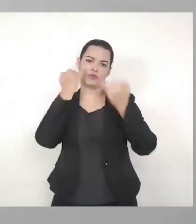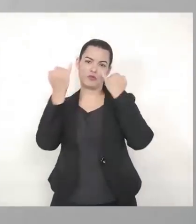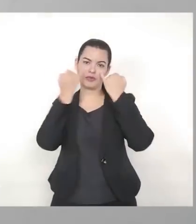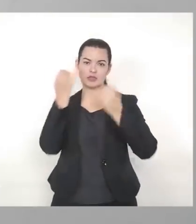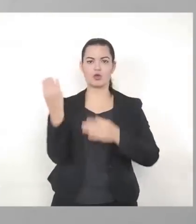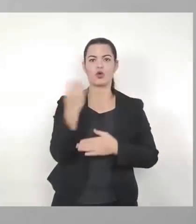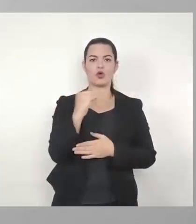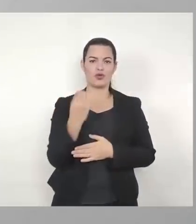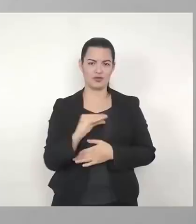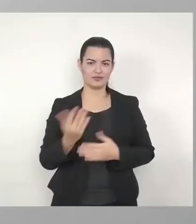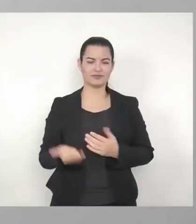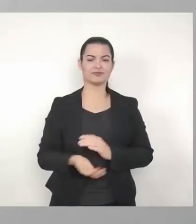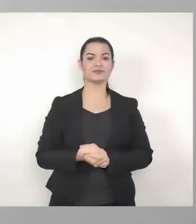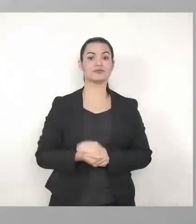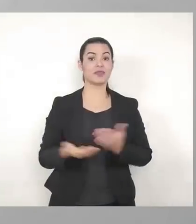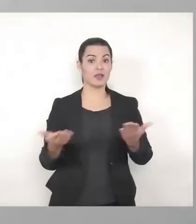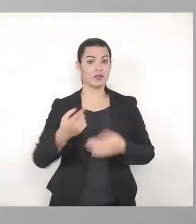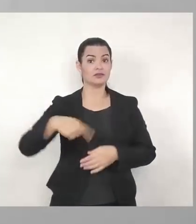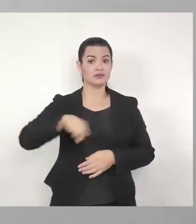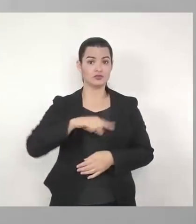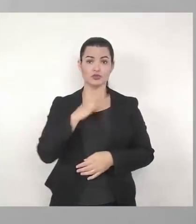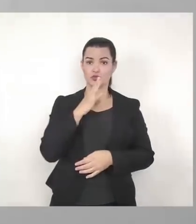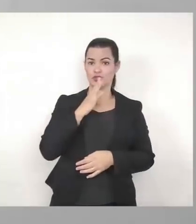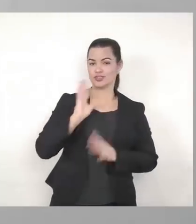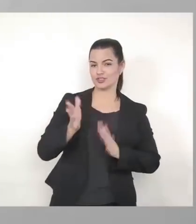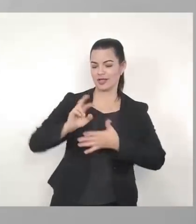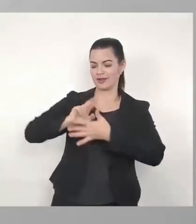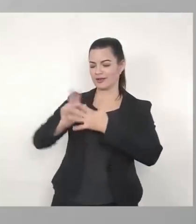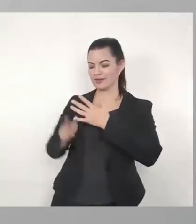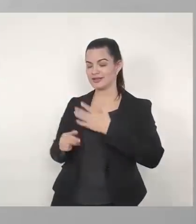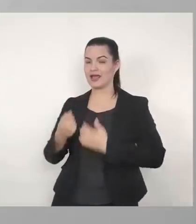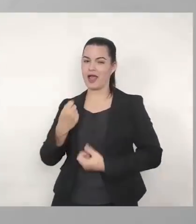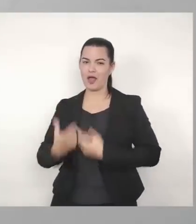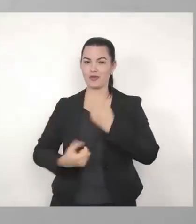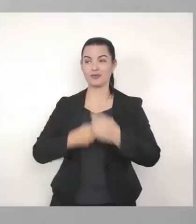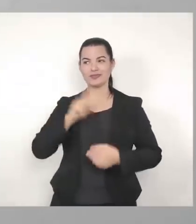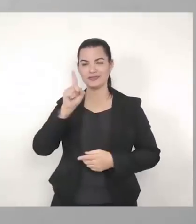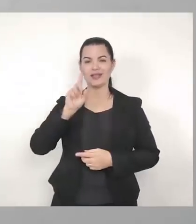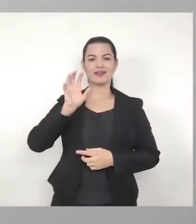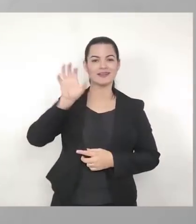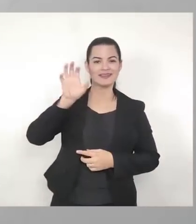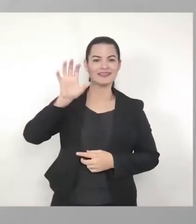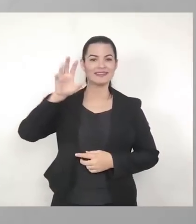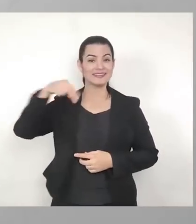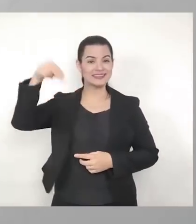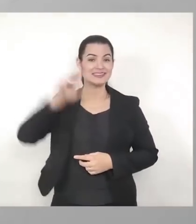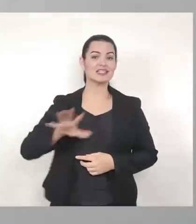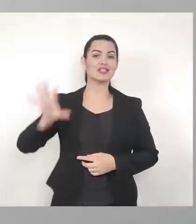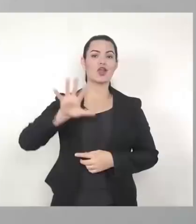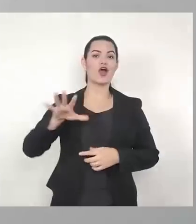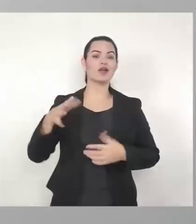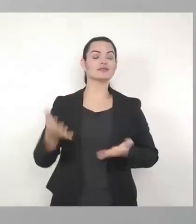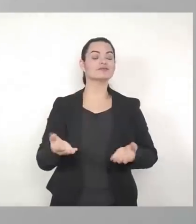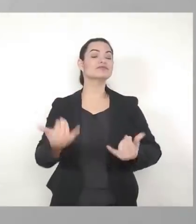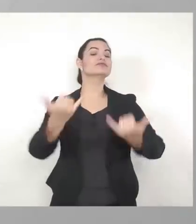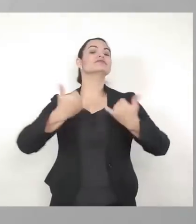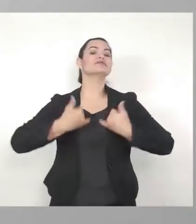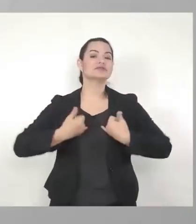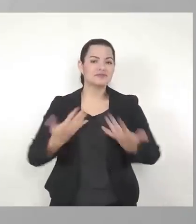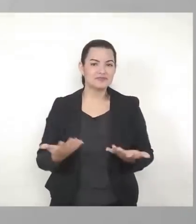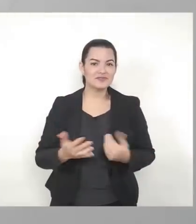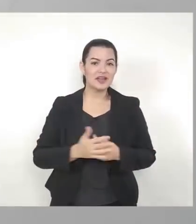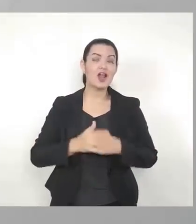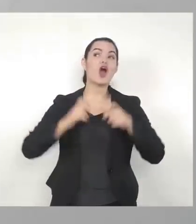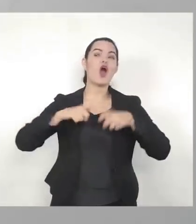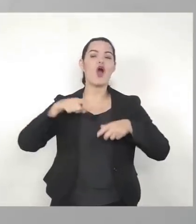informações. Agora que você já conheceu algumas características da região Nordeste, sem me enrolar, onde você acha que